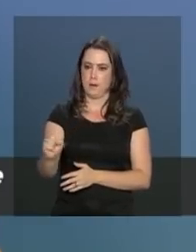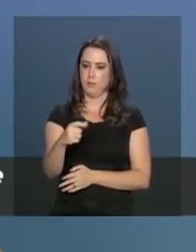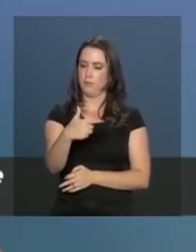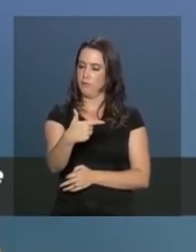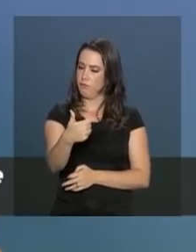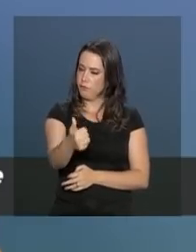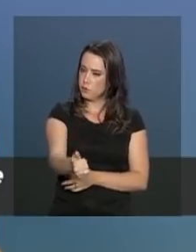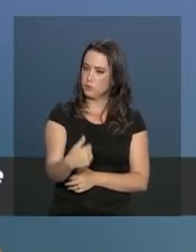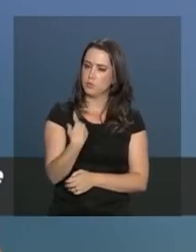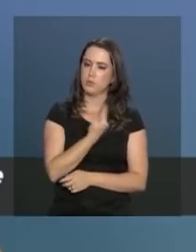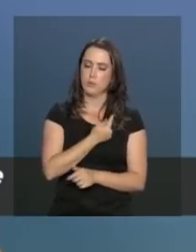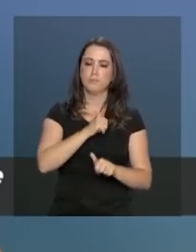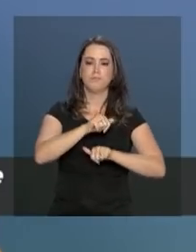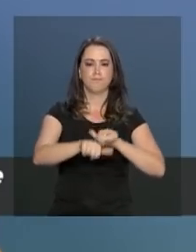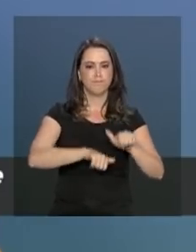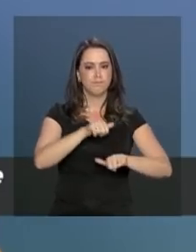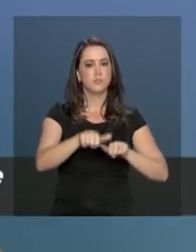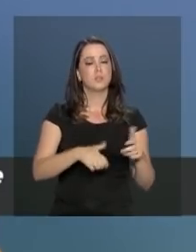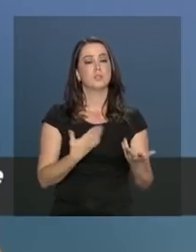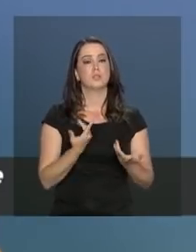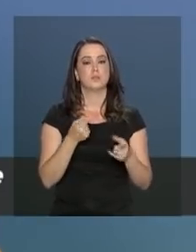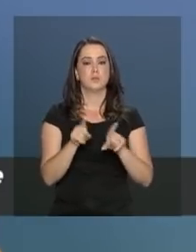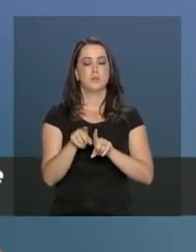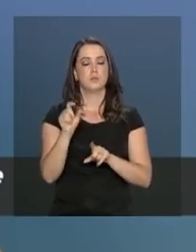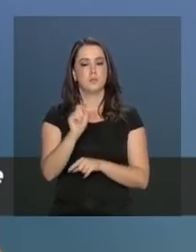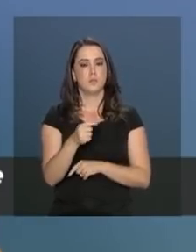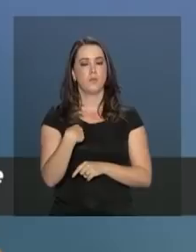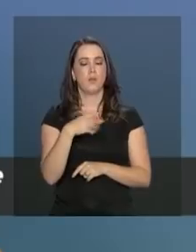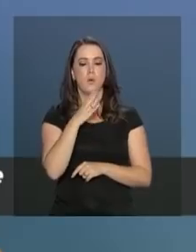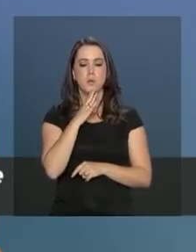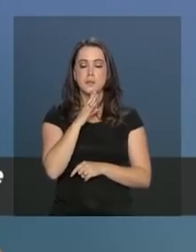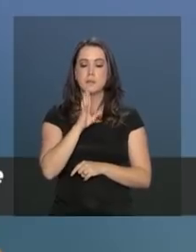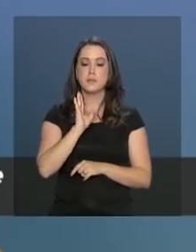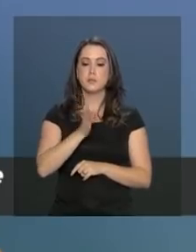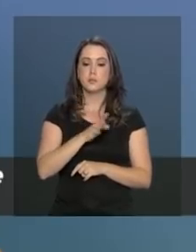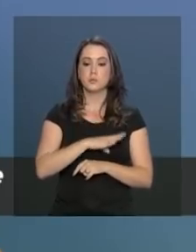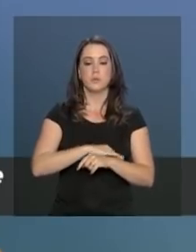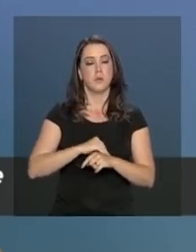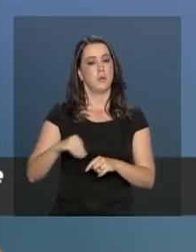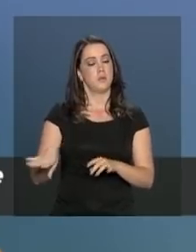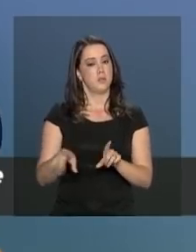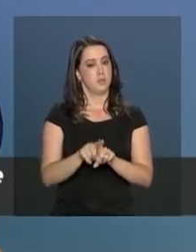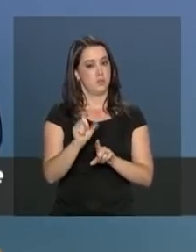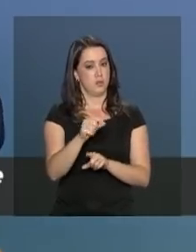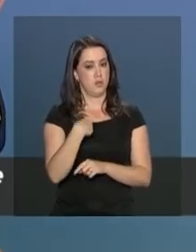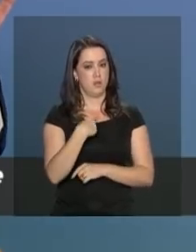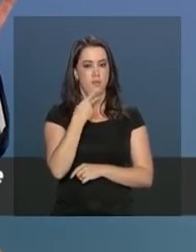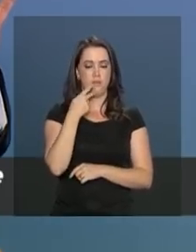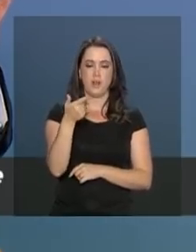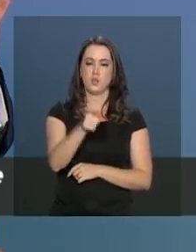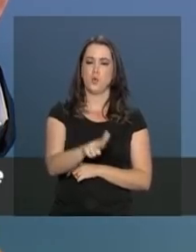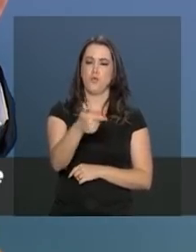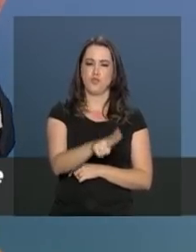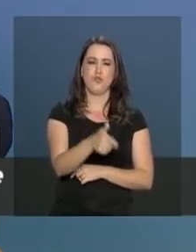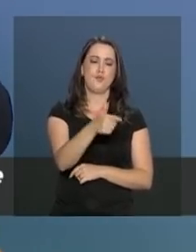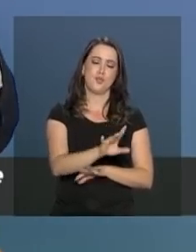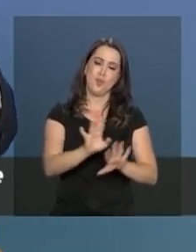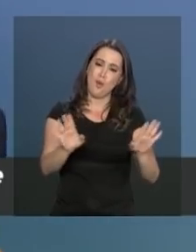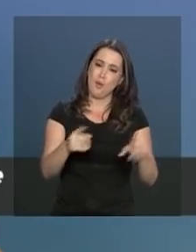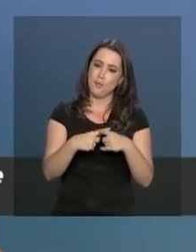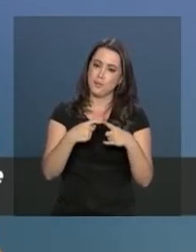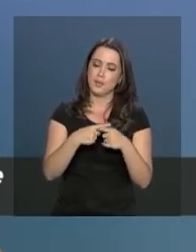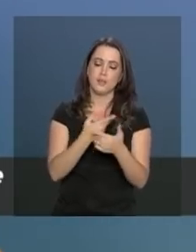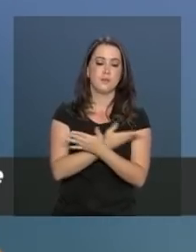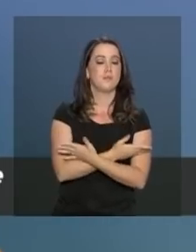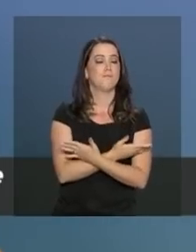nós tomamos né essas reformas são conhecidas seria um pouco repetitivo porque acho que